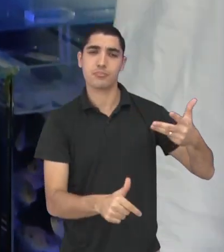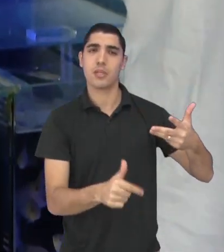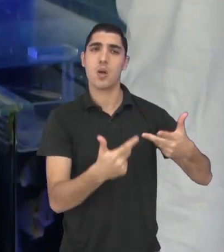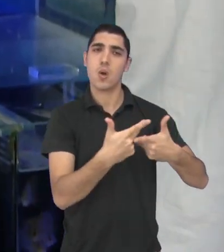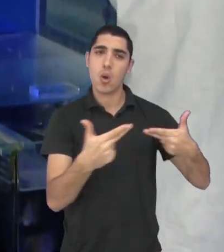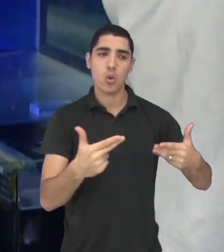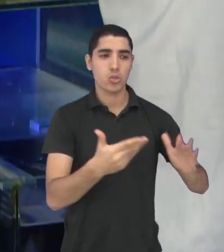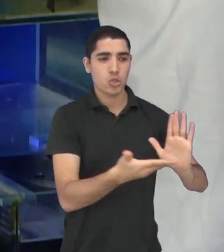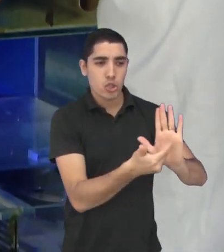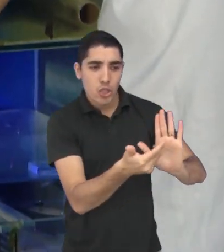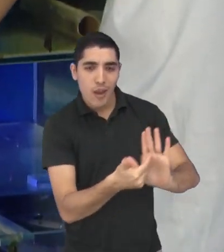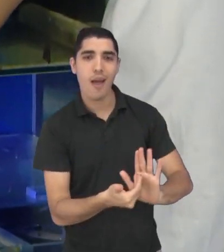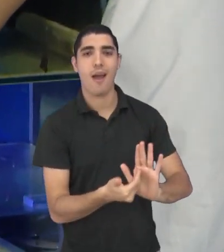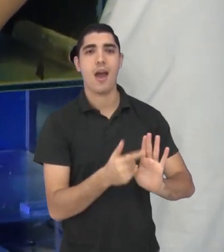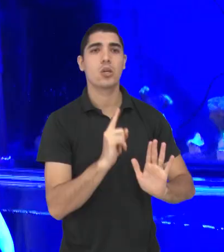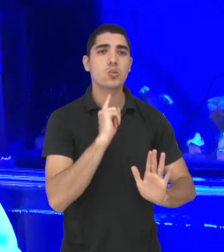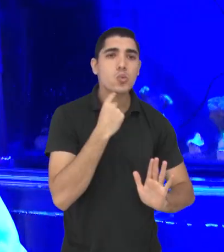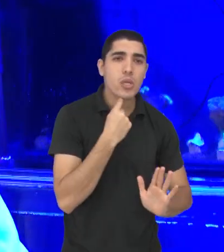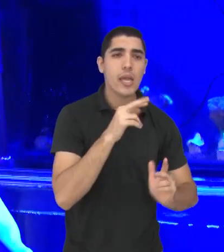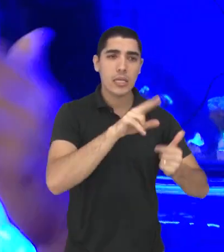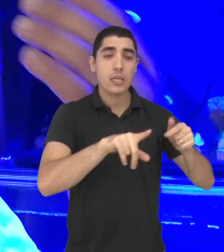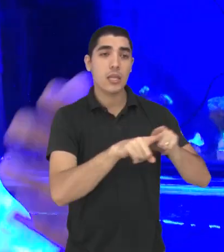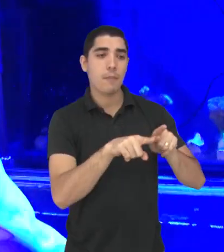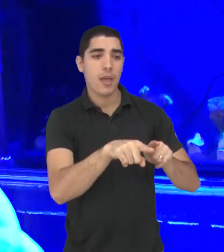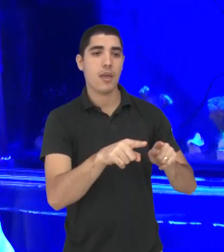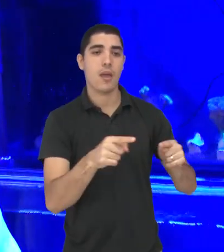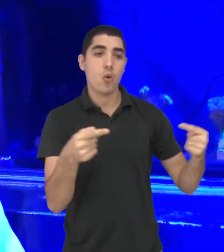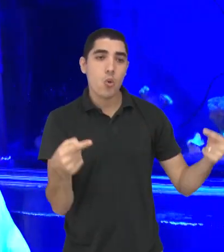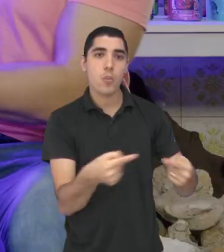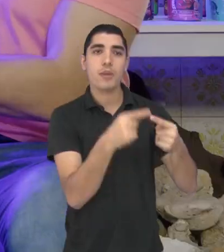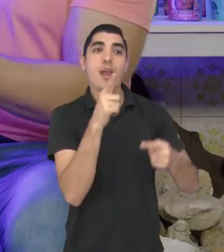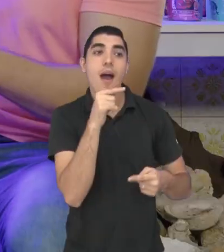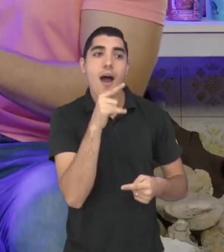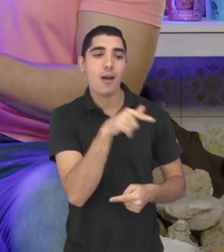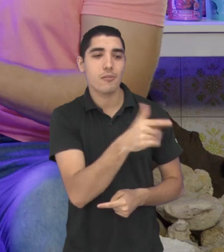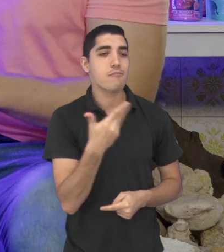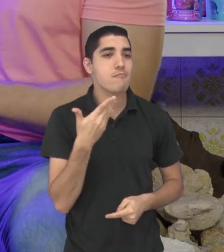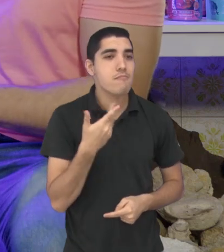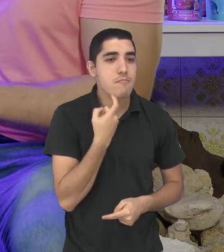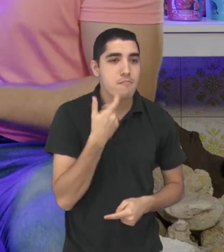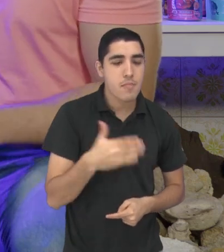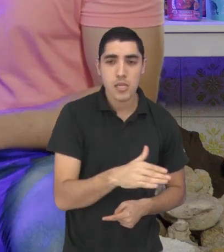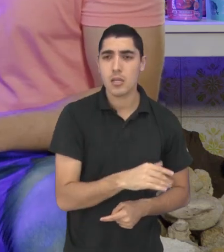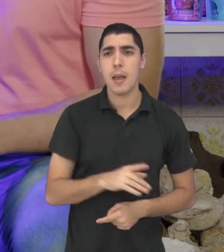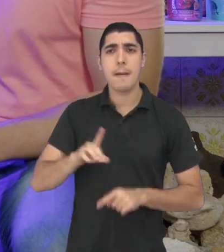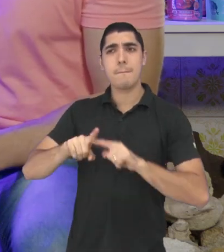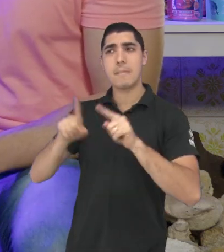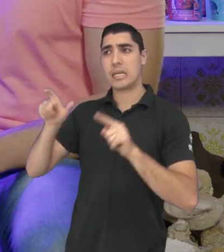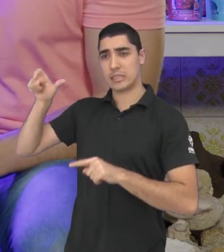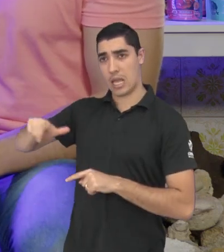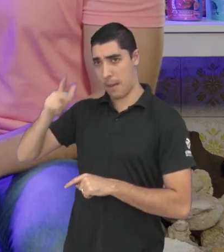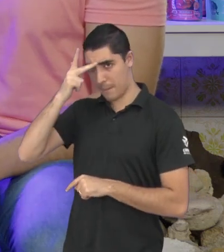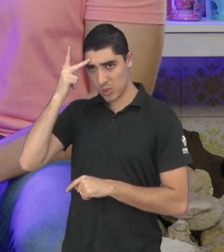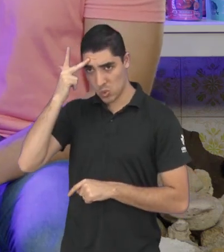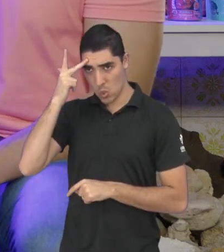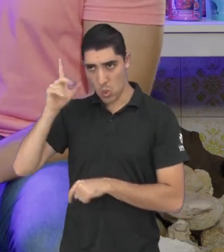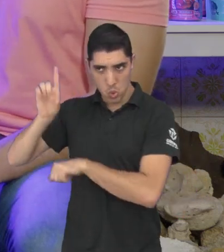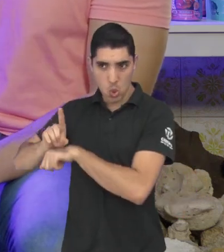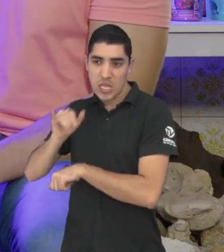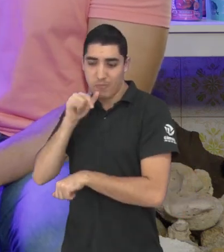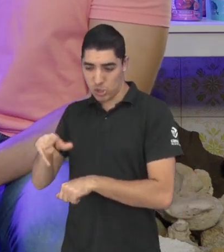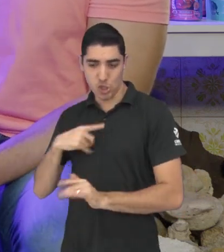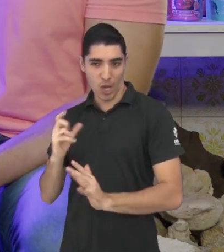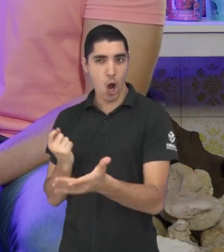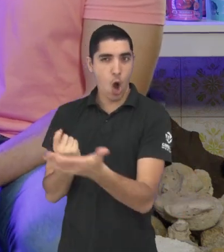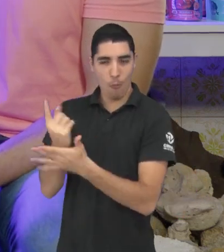amônia. Vai regular a qualidade da água. O marinho, o fosfato. Mas isso tira a responsabilidade do tutor de vez em quando